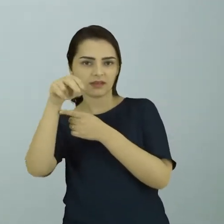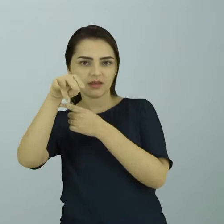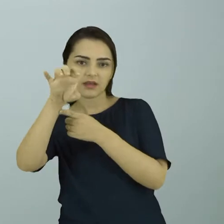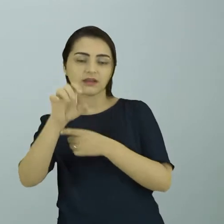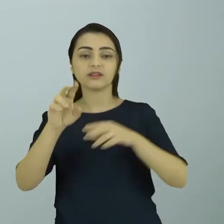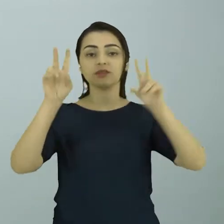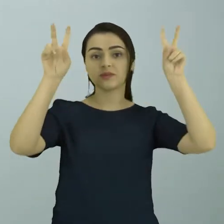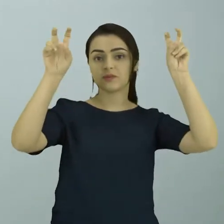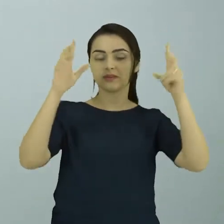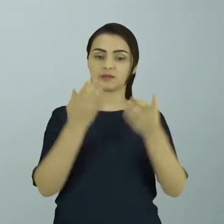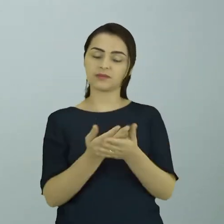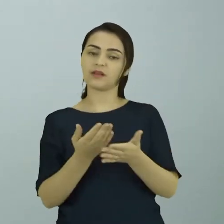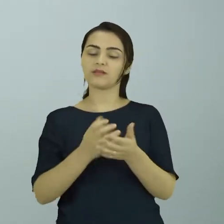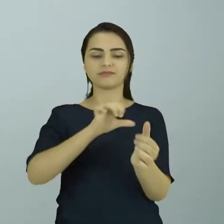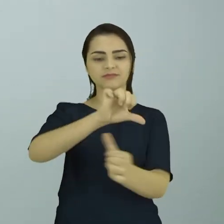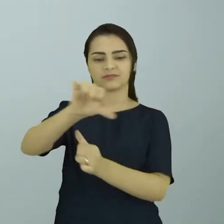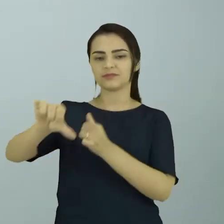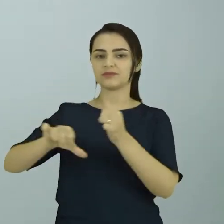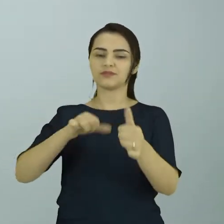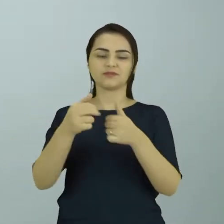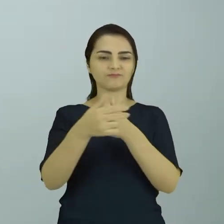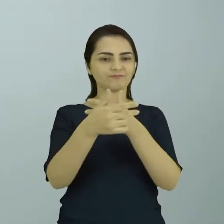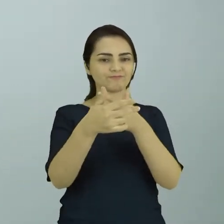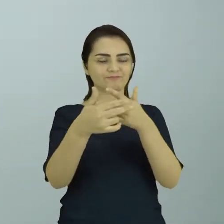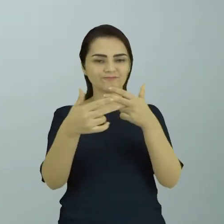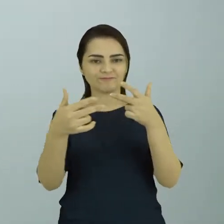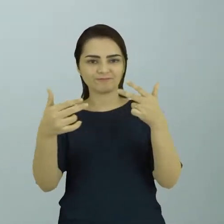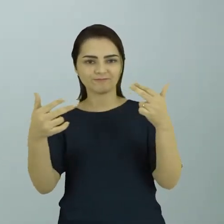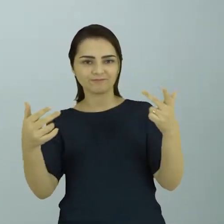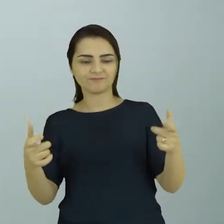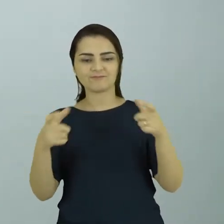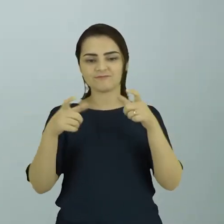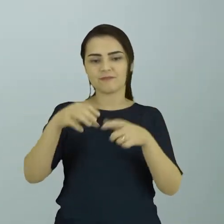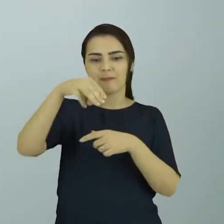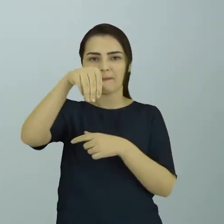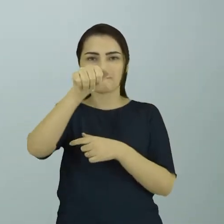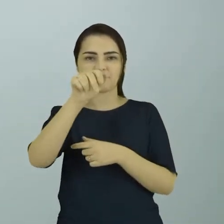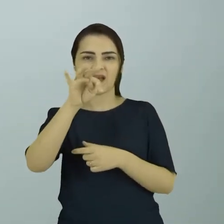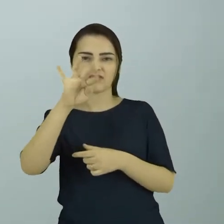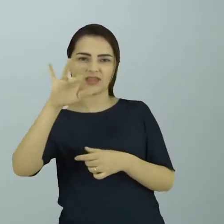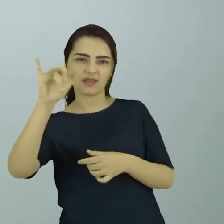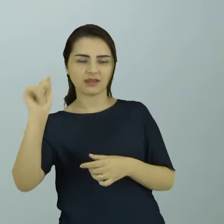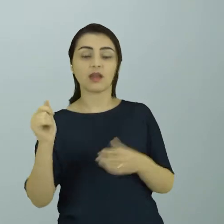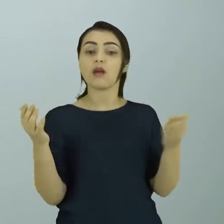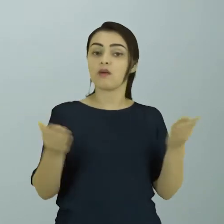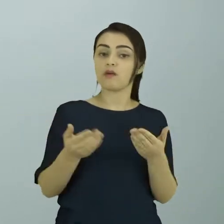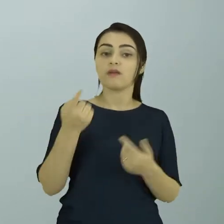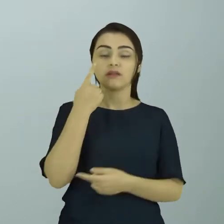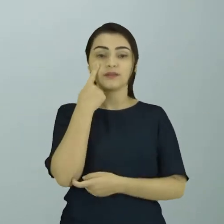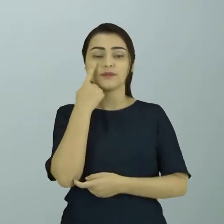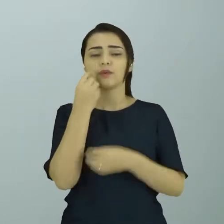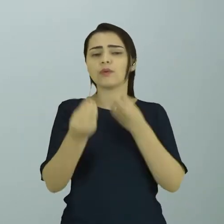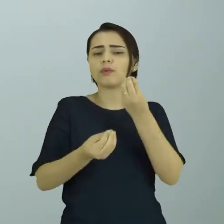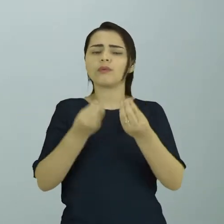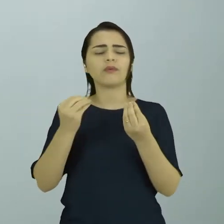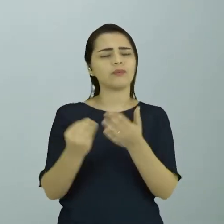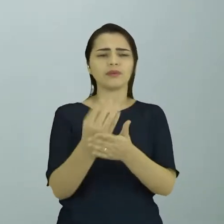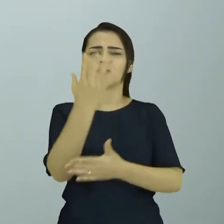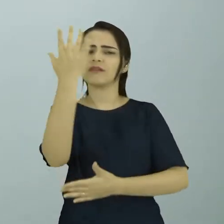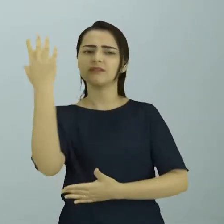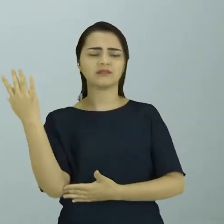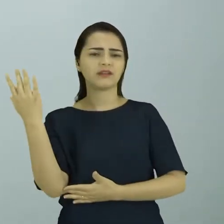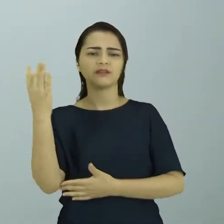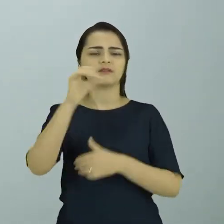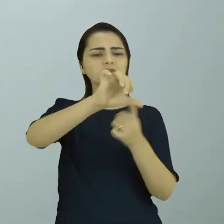aula é transformação da matéria. Nós hoje estaremos vendo como que ocorrem essas